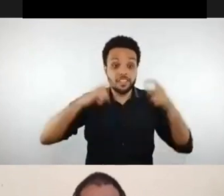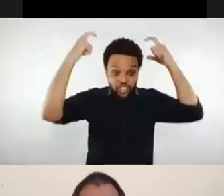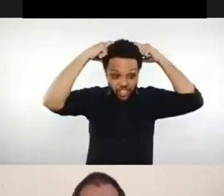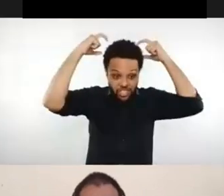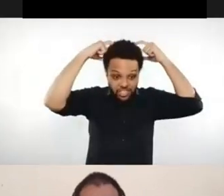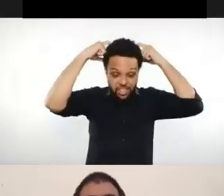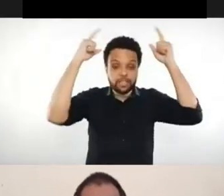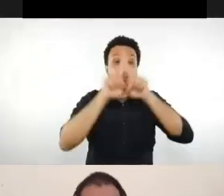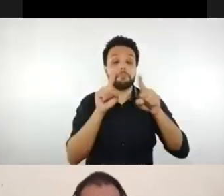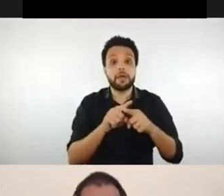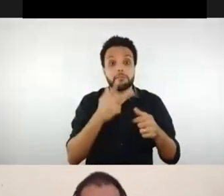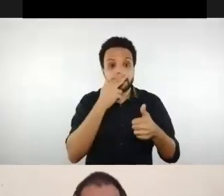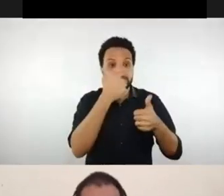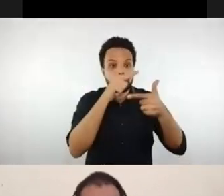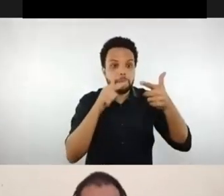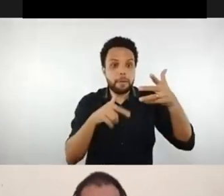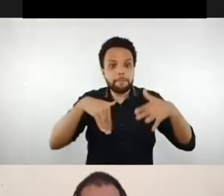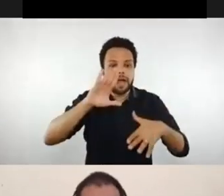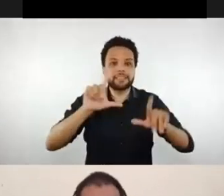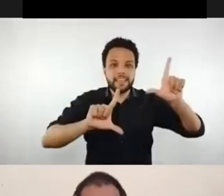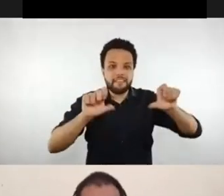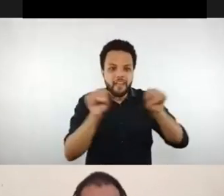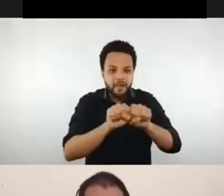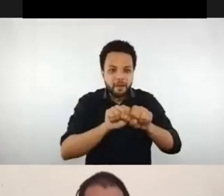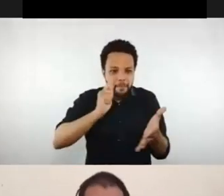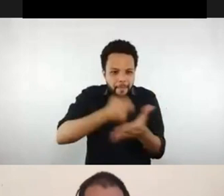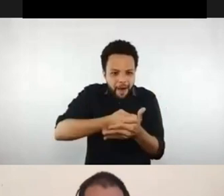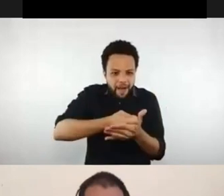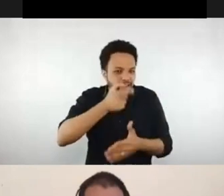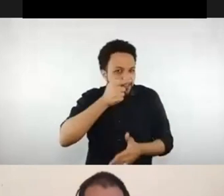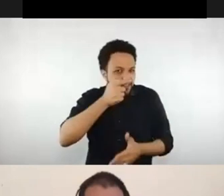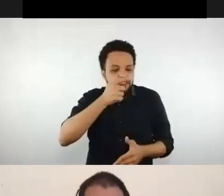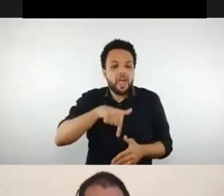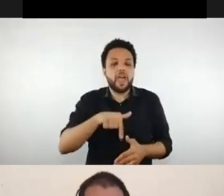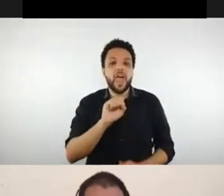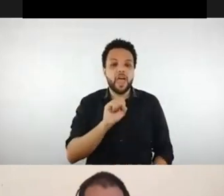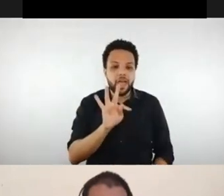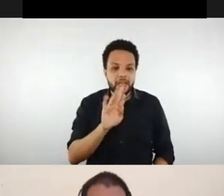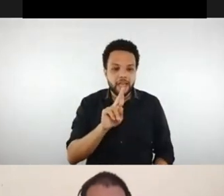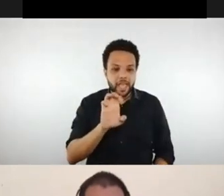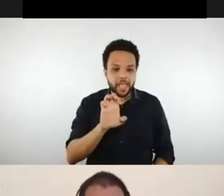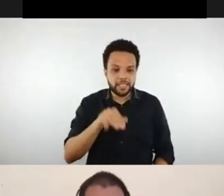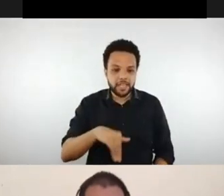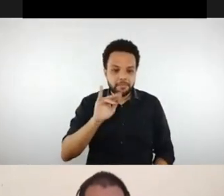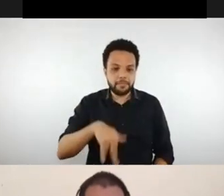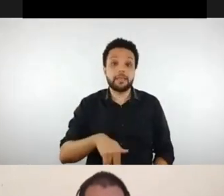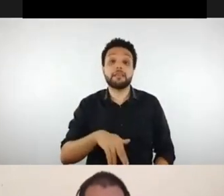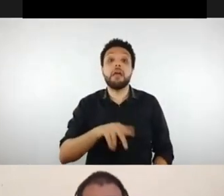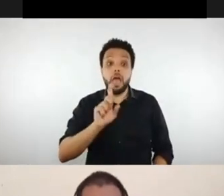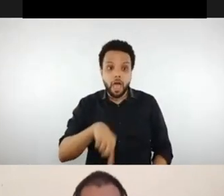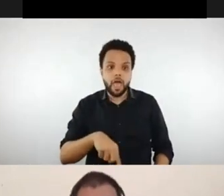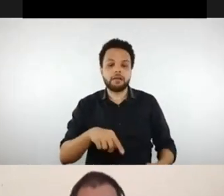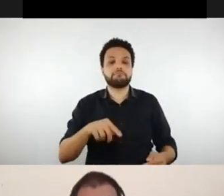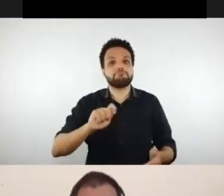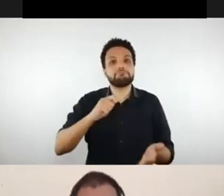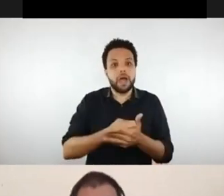então, assim, esse movimento vai ser um movimento muito rápido de realmente a televisão aberta perder a TV a cabo e o streaming. E a outra